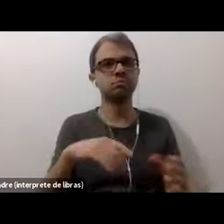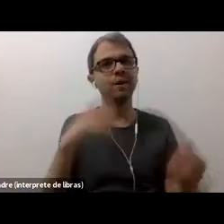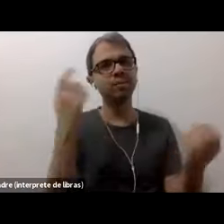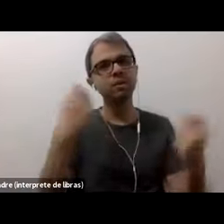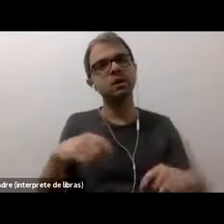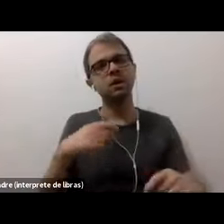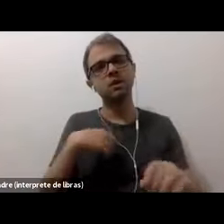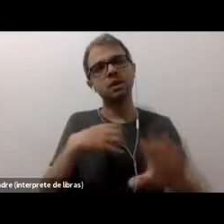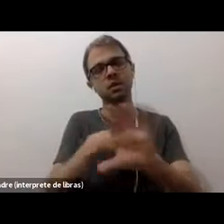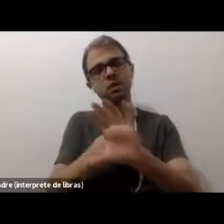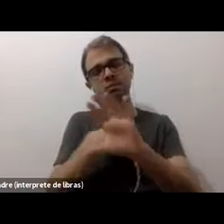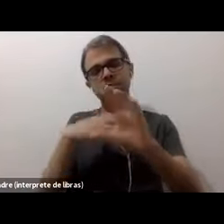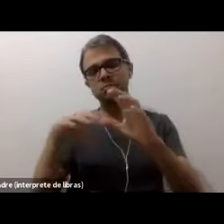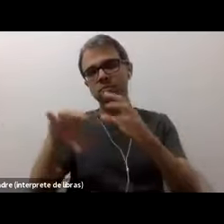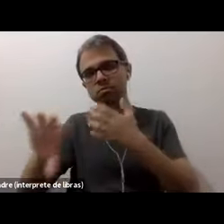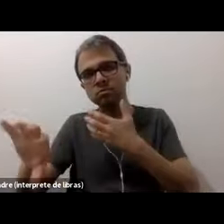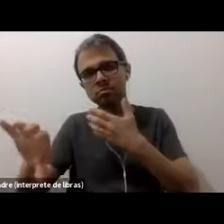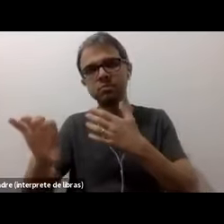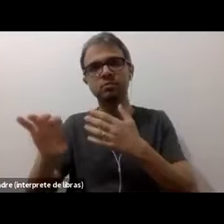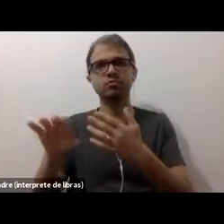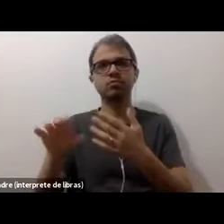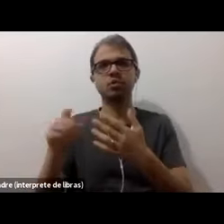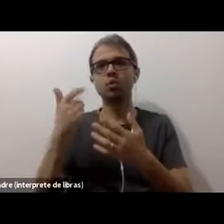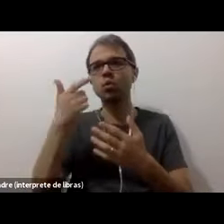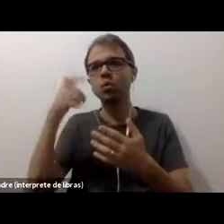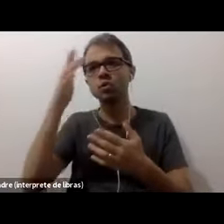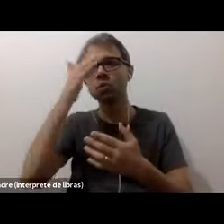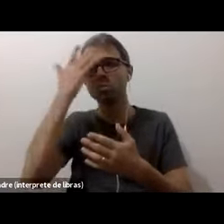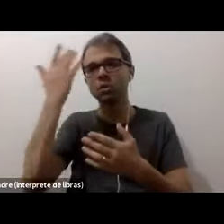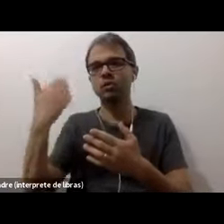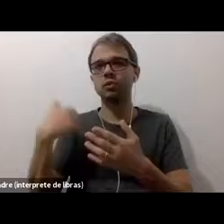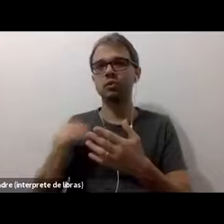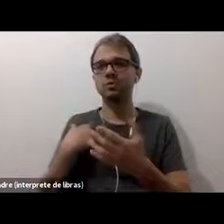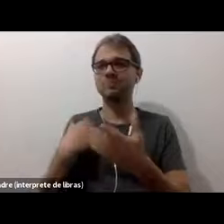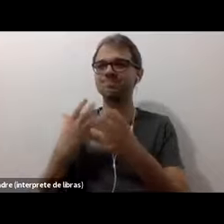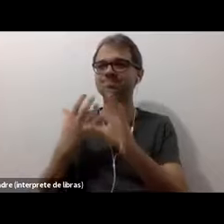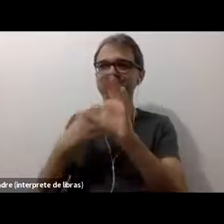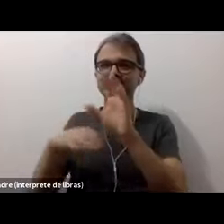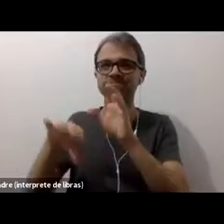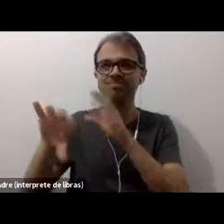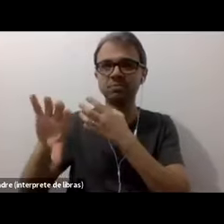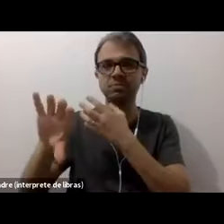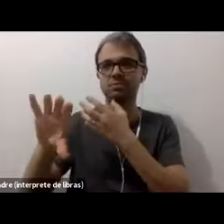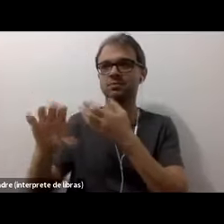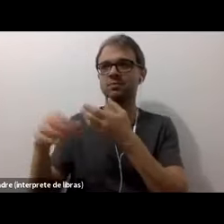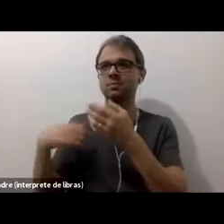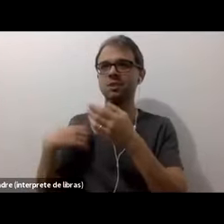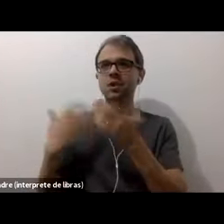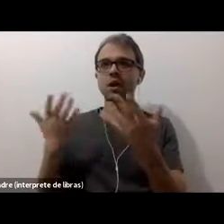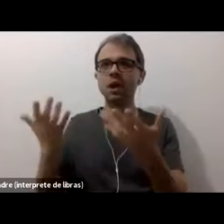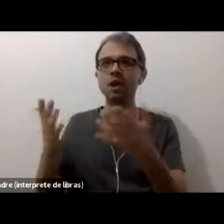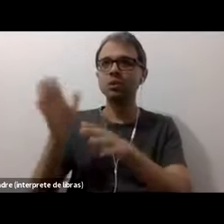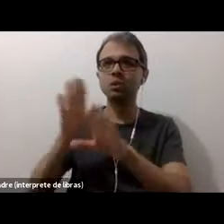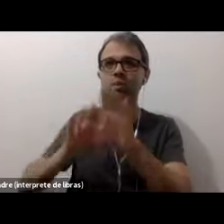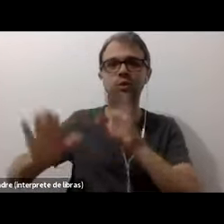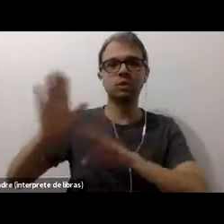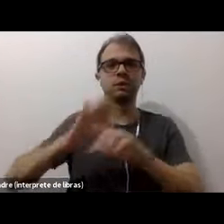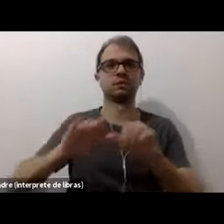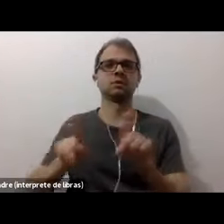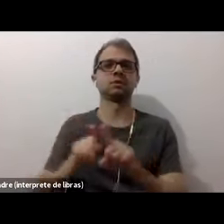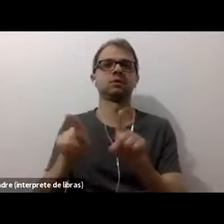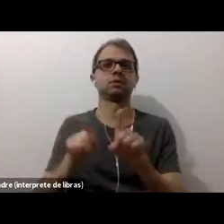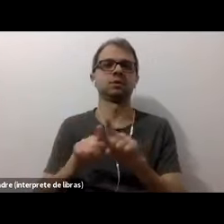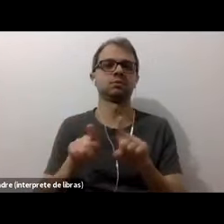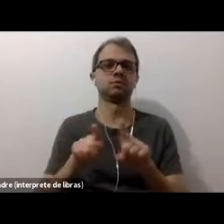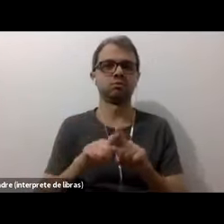gente cuidar um do outro, tanto quem está aqui dentro da nossa família, dentro da nossa casa, quanto quem está fora. E eu falei tudo